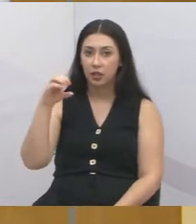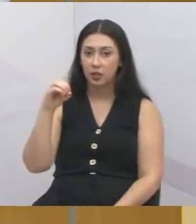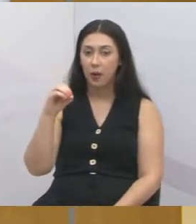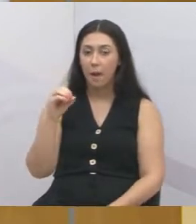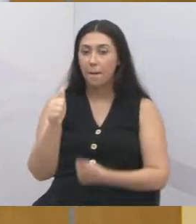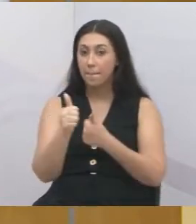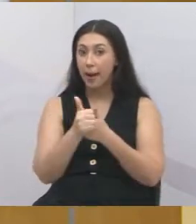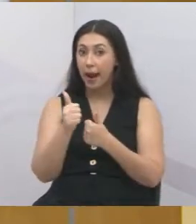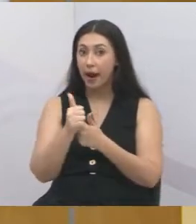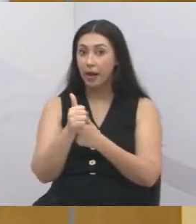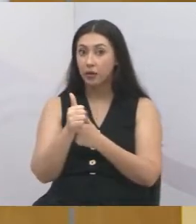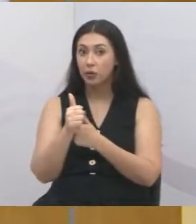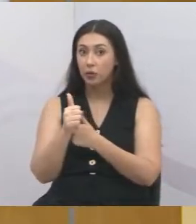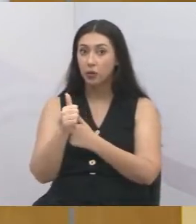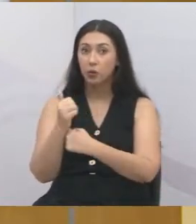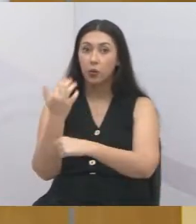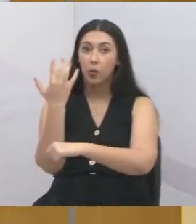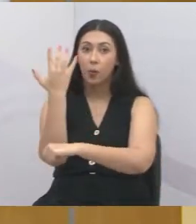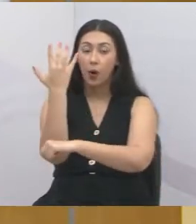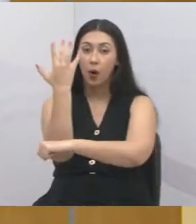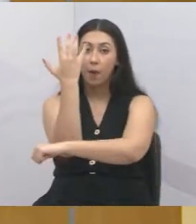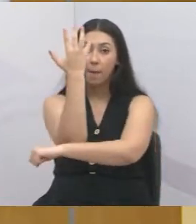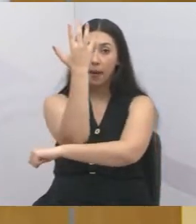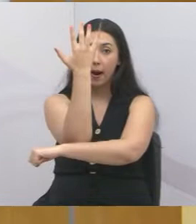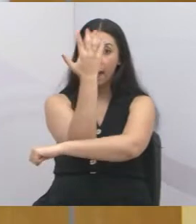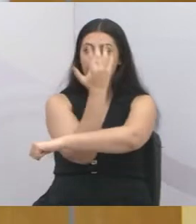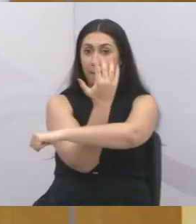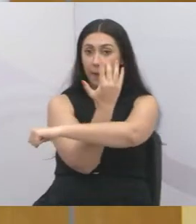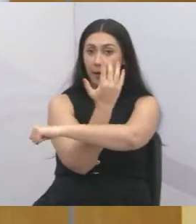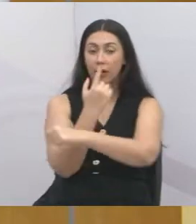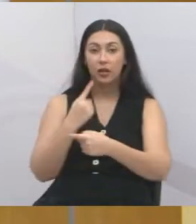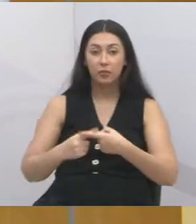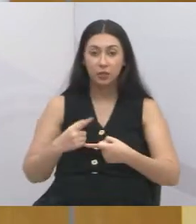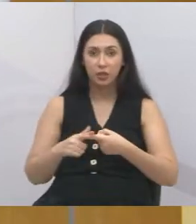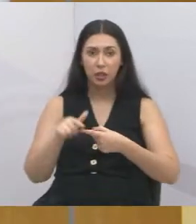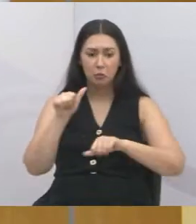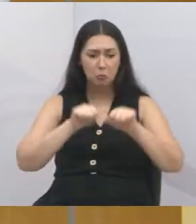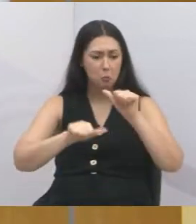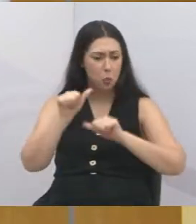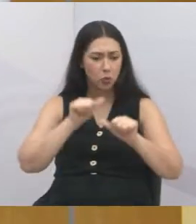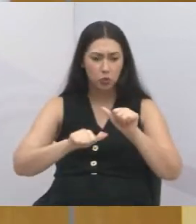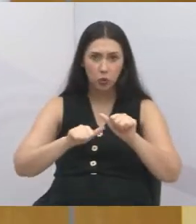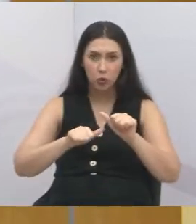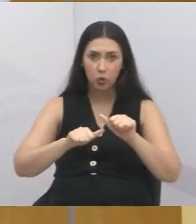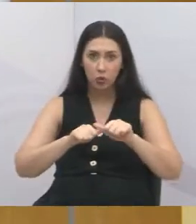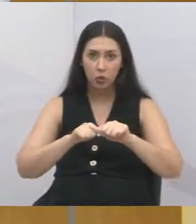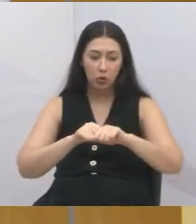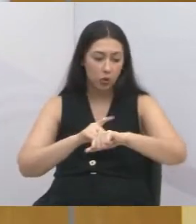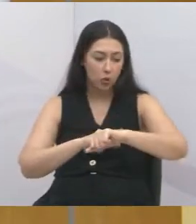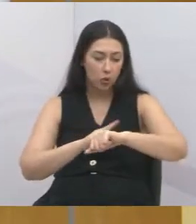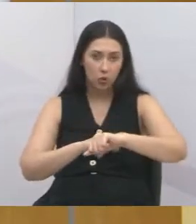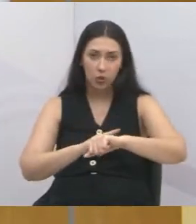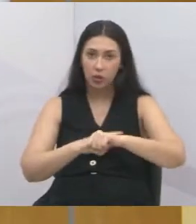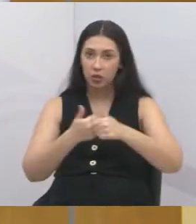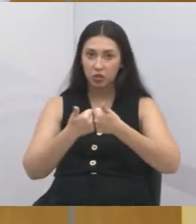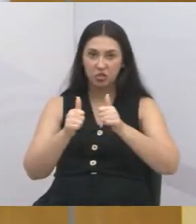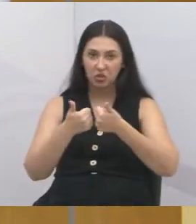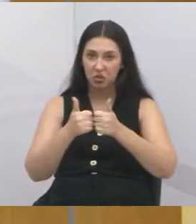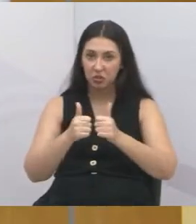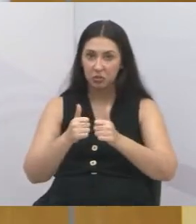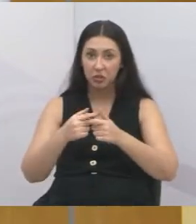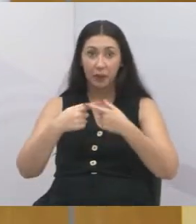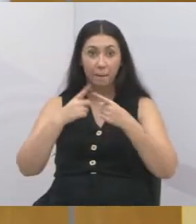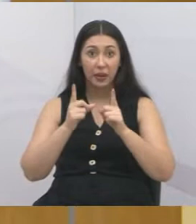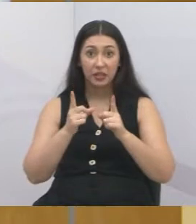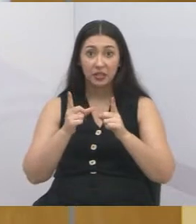desse ponto momentânea, mas ninguém avisou, nem ao menos um papelzinho colado no abrigo de ônibus.